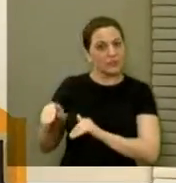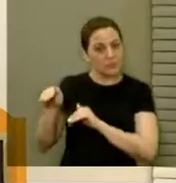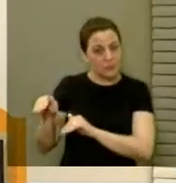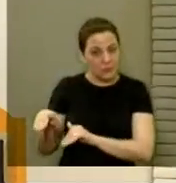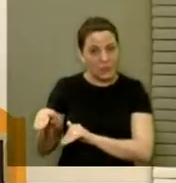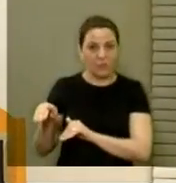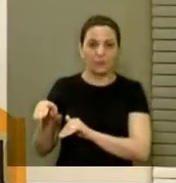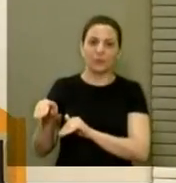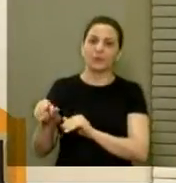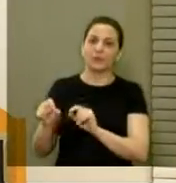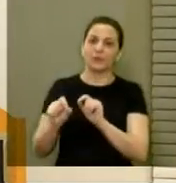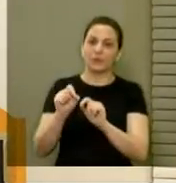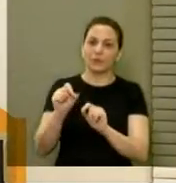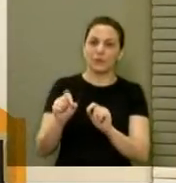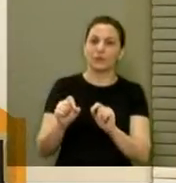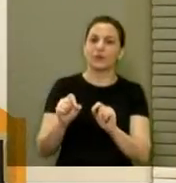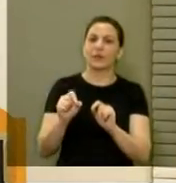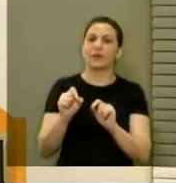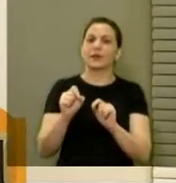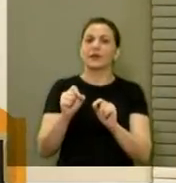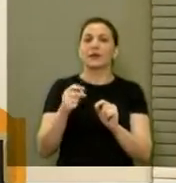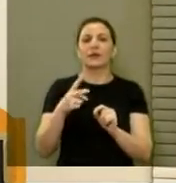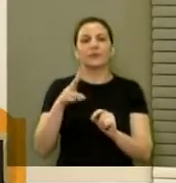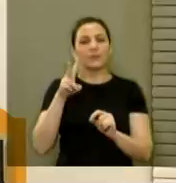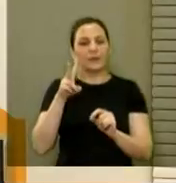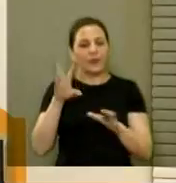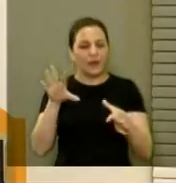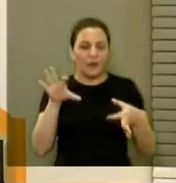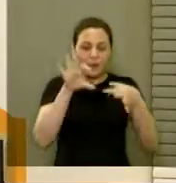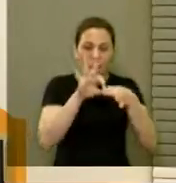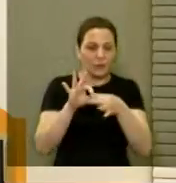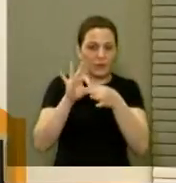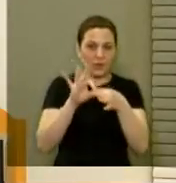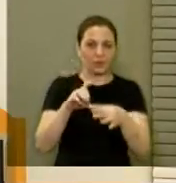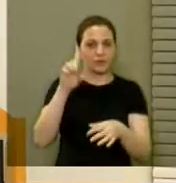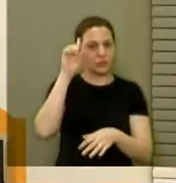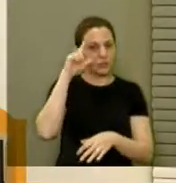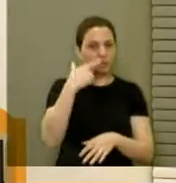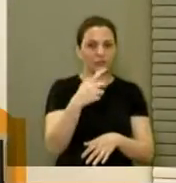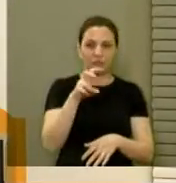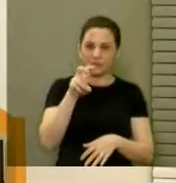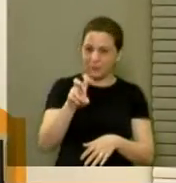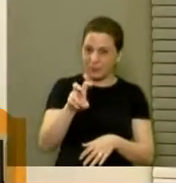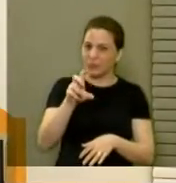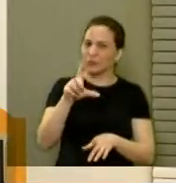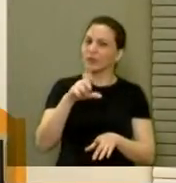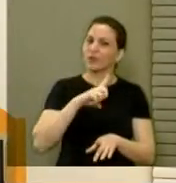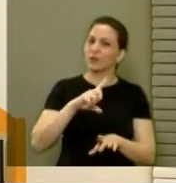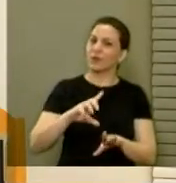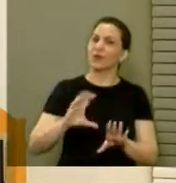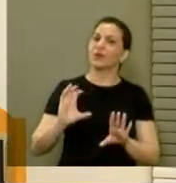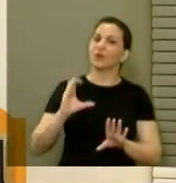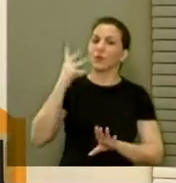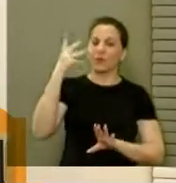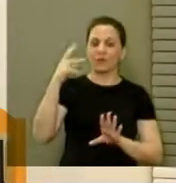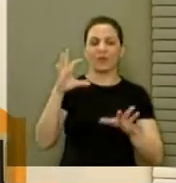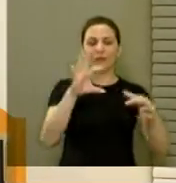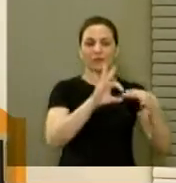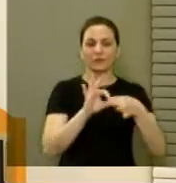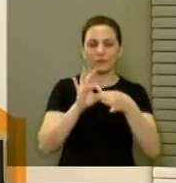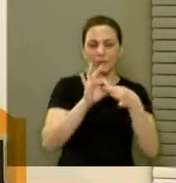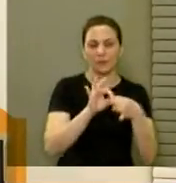william afonso já sinalizou aqui que dia 25 ele vai está realizando um evento aqui na câmara municipal de filiação